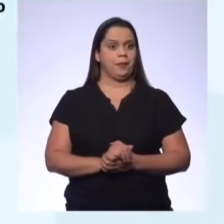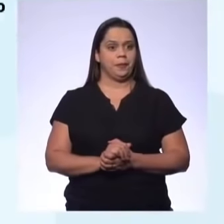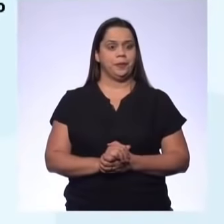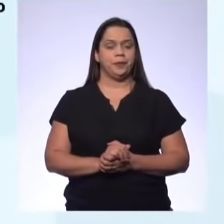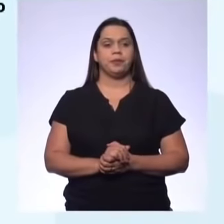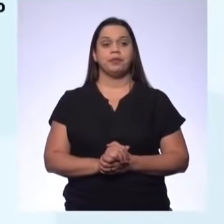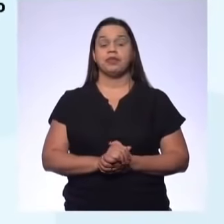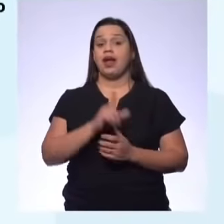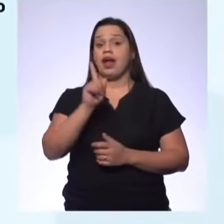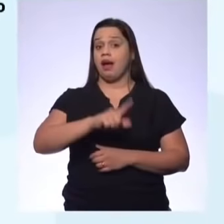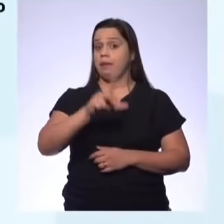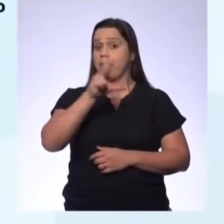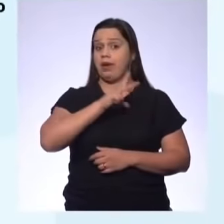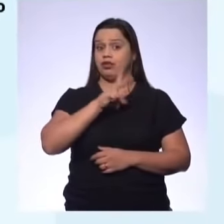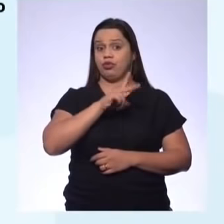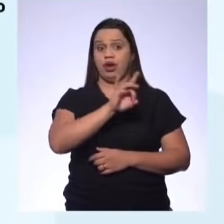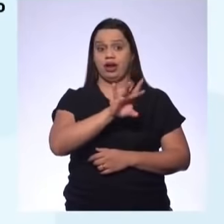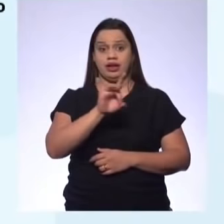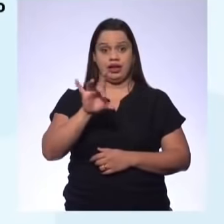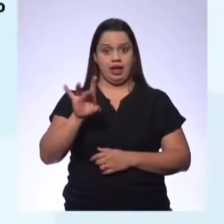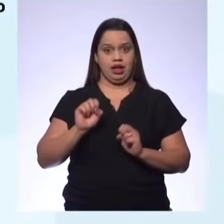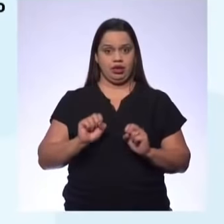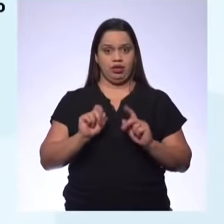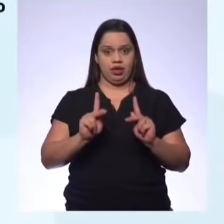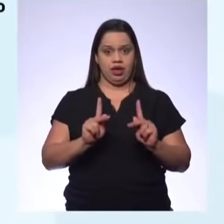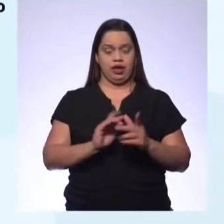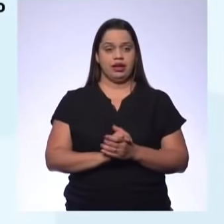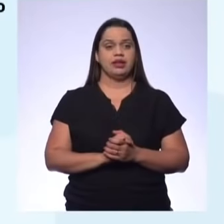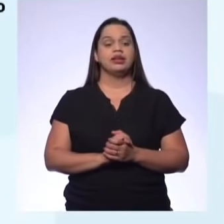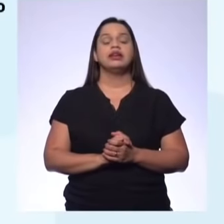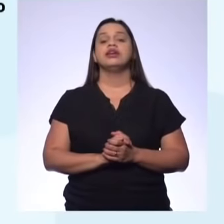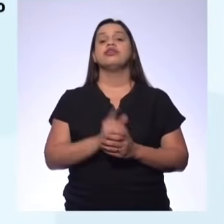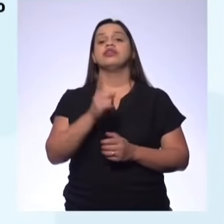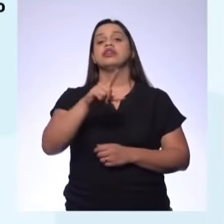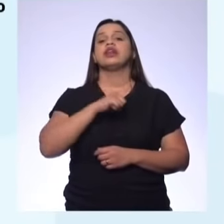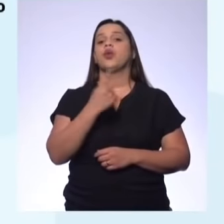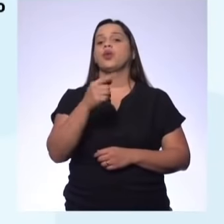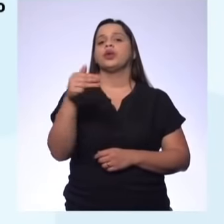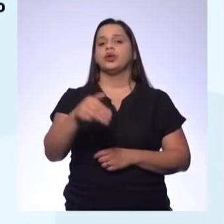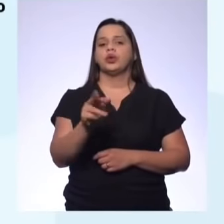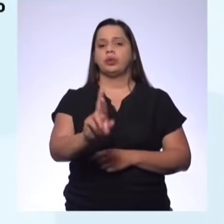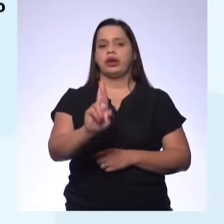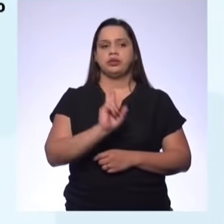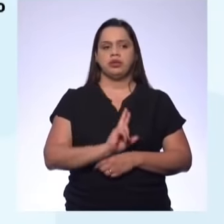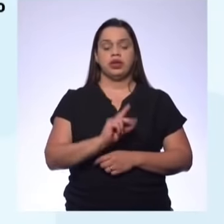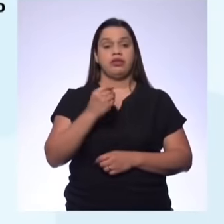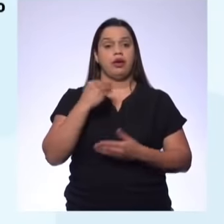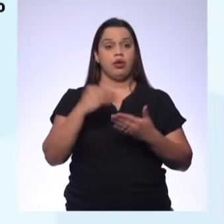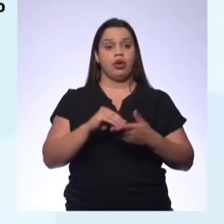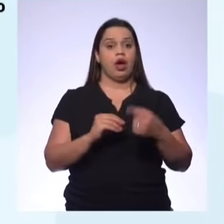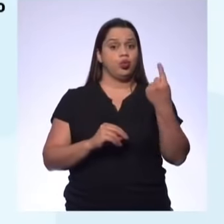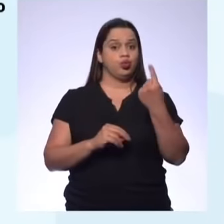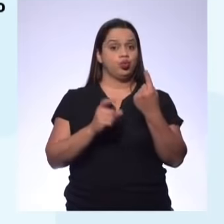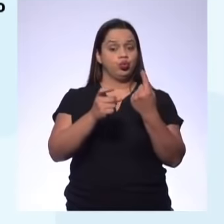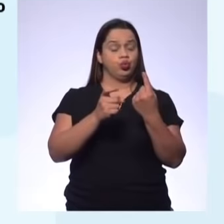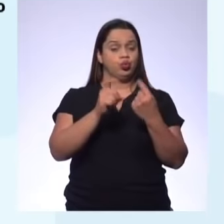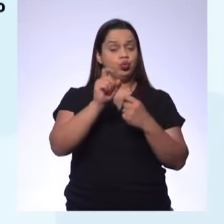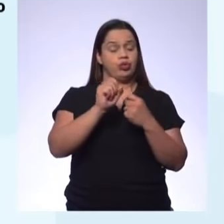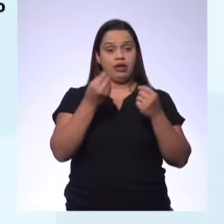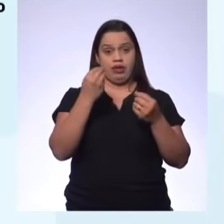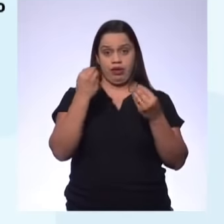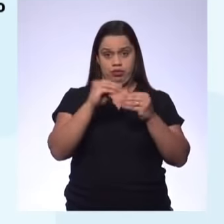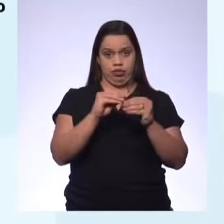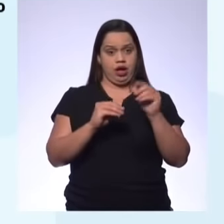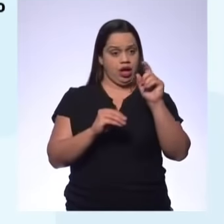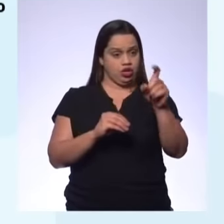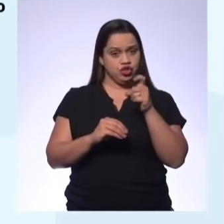agora isso é pessoal tá gente tem ali na tela você vai ter um minutinho você vai marcar um x no que